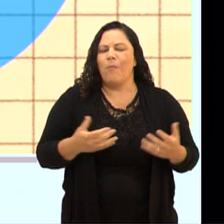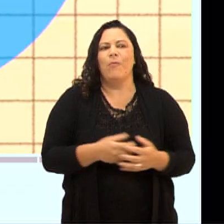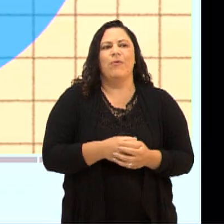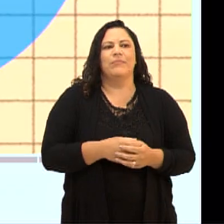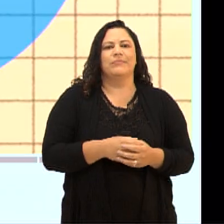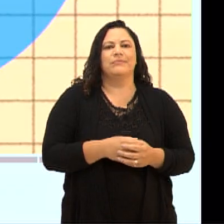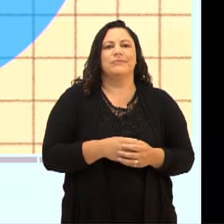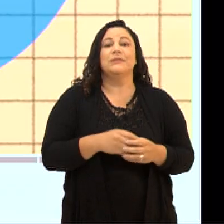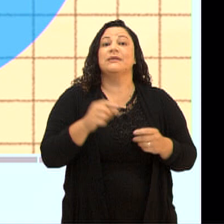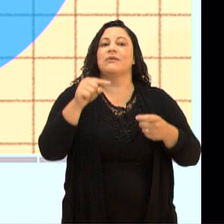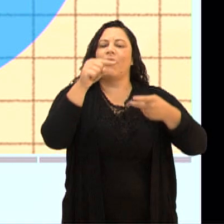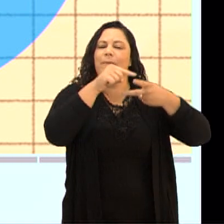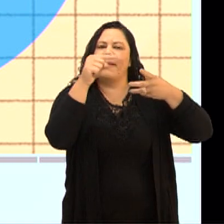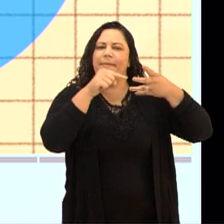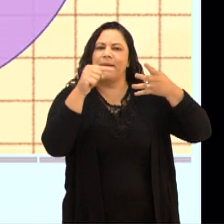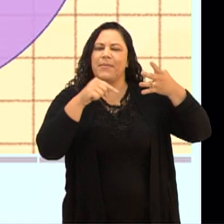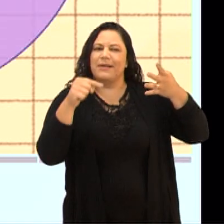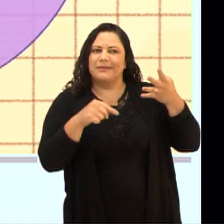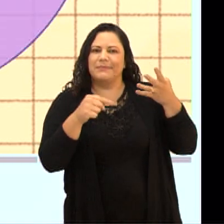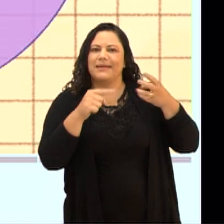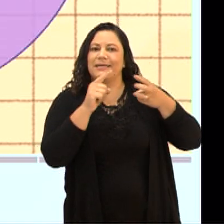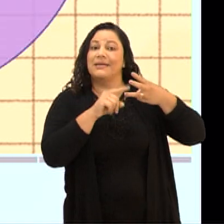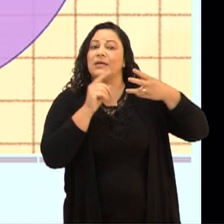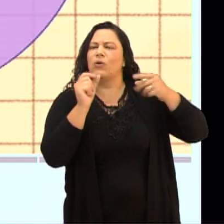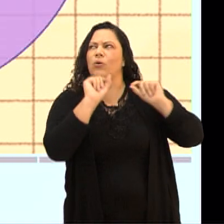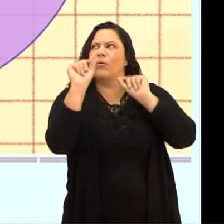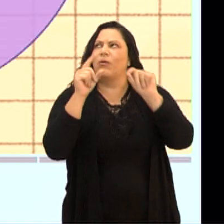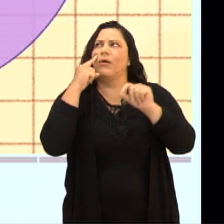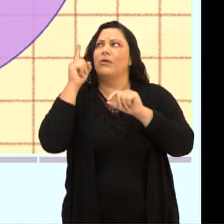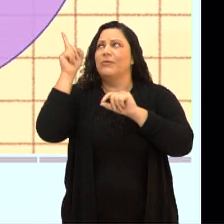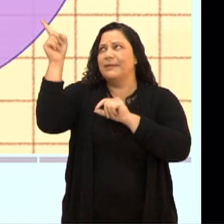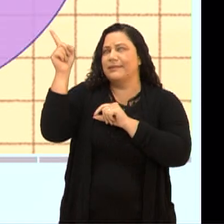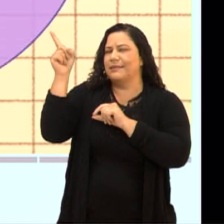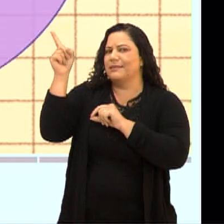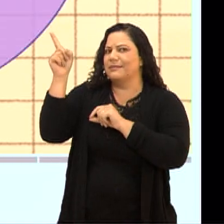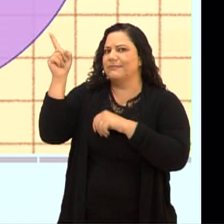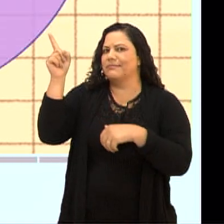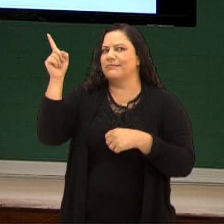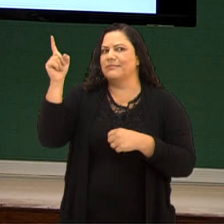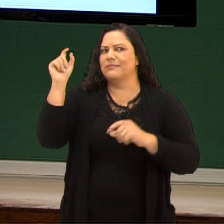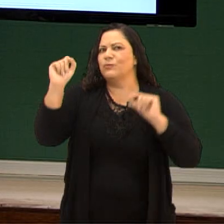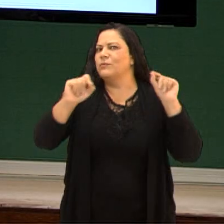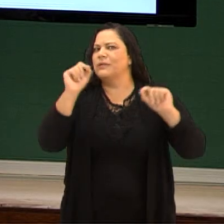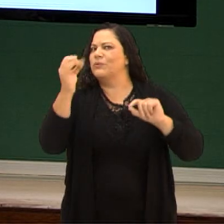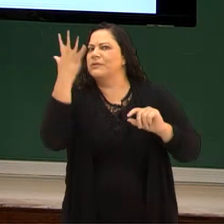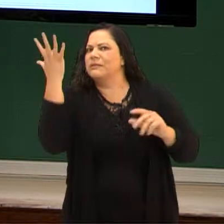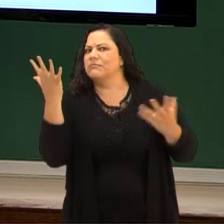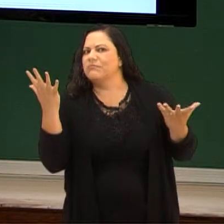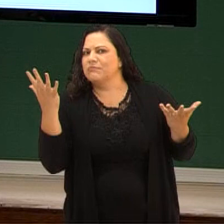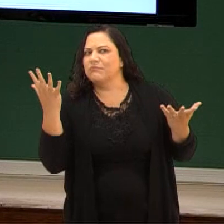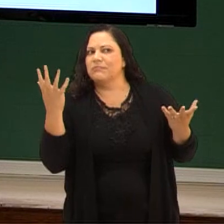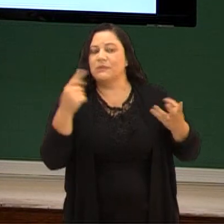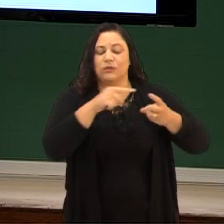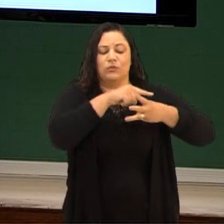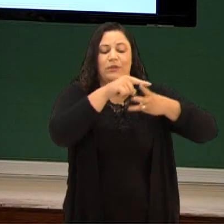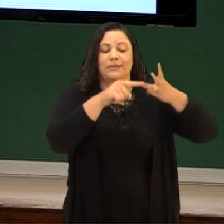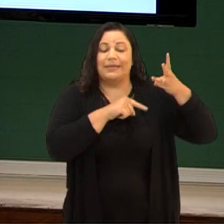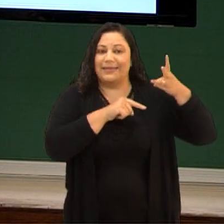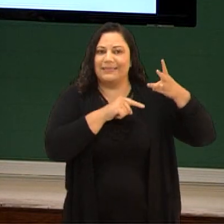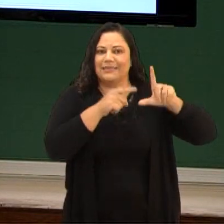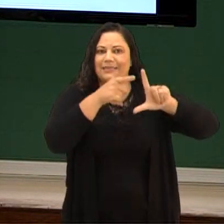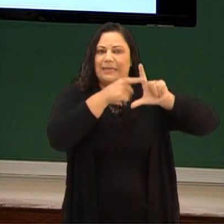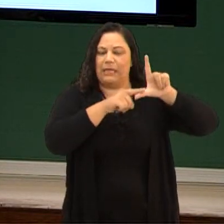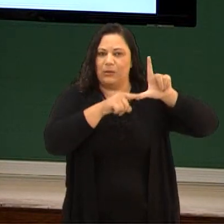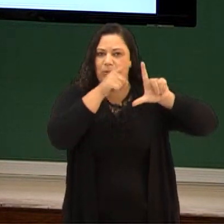colocar o segundo e agora vamos colocar o terceiro. Olha o que aconteceu. Eu usei somente 3, certo? 3 ângulos